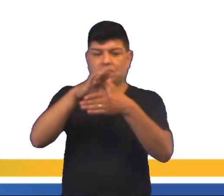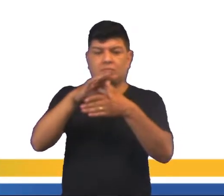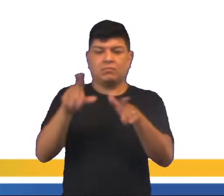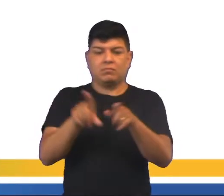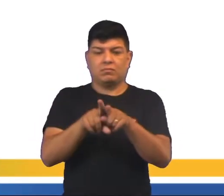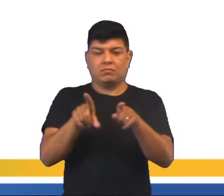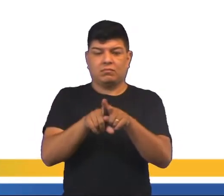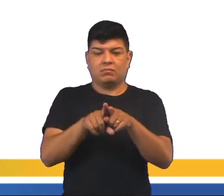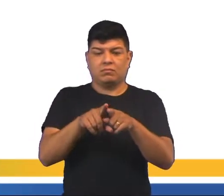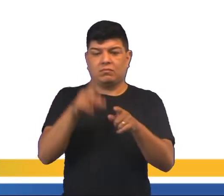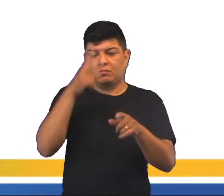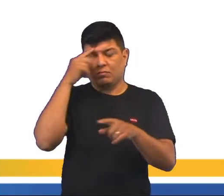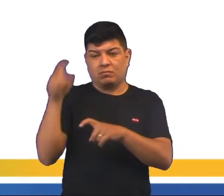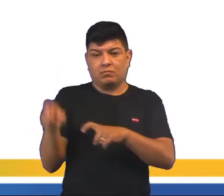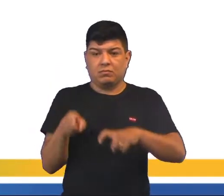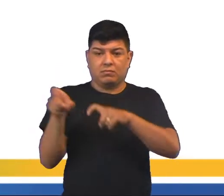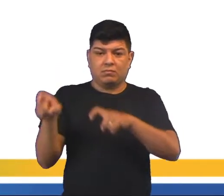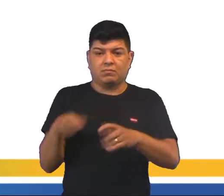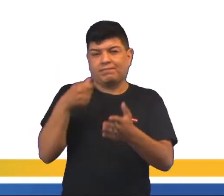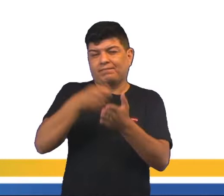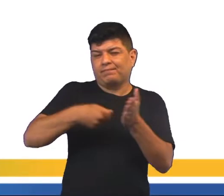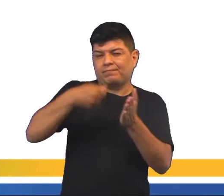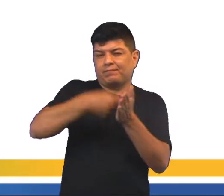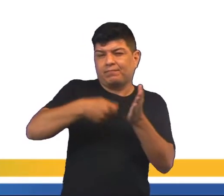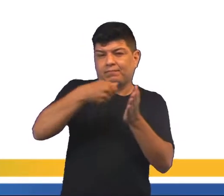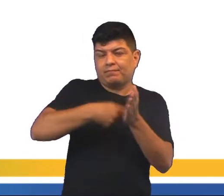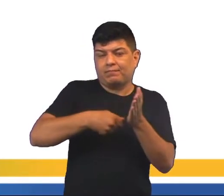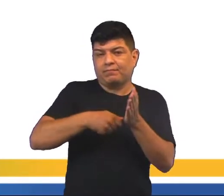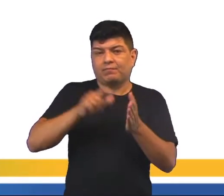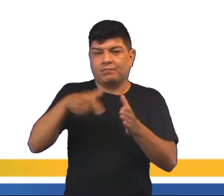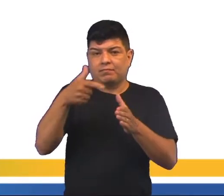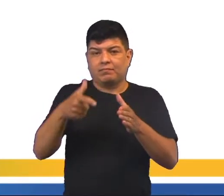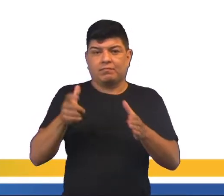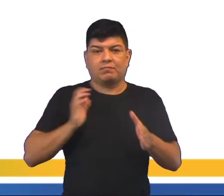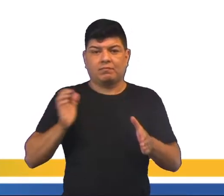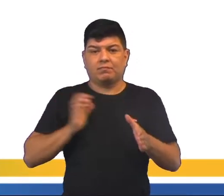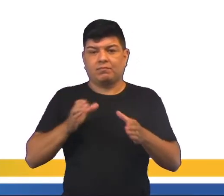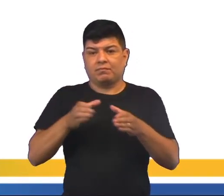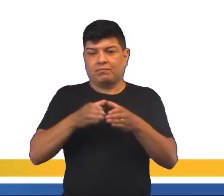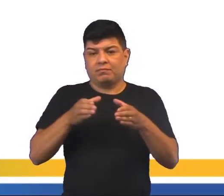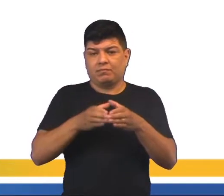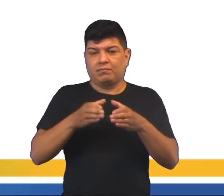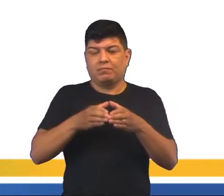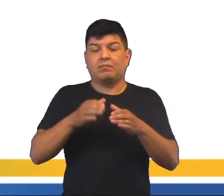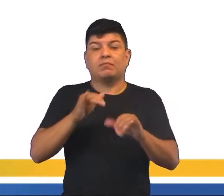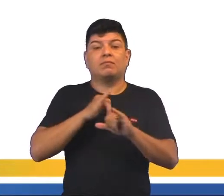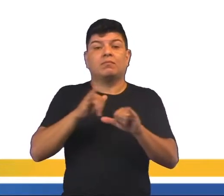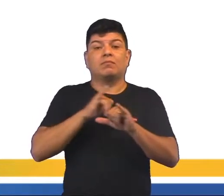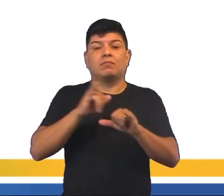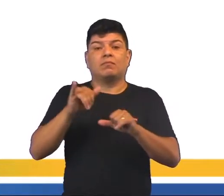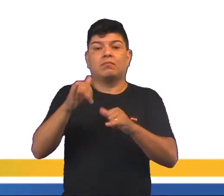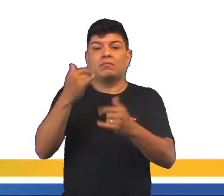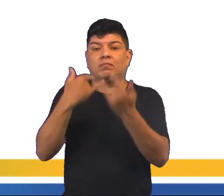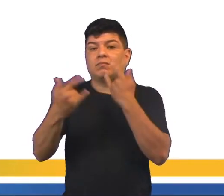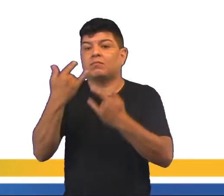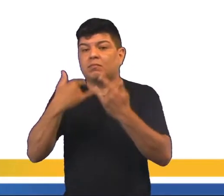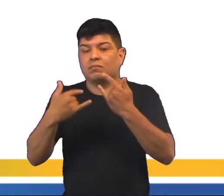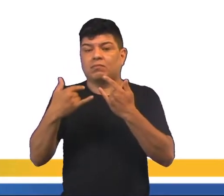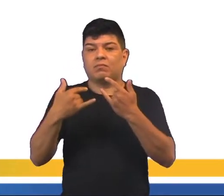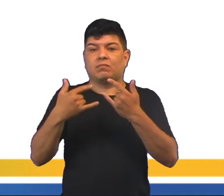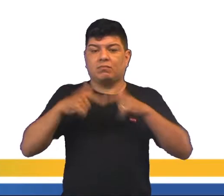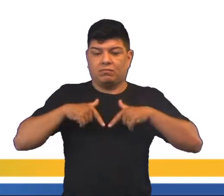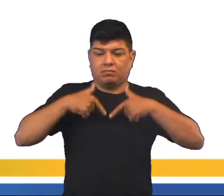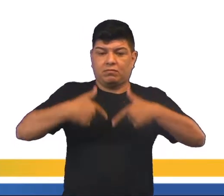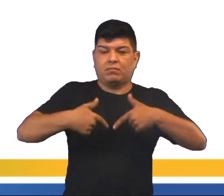Tse-tung. Os camponeses eles eram explorados pelos grandes proprietários de terra, né, e a propaganda comunista queria atrair esses camponeses